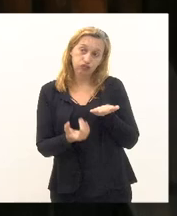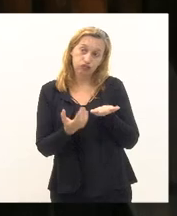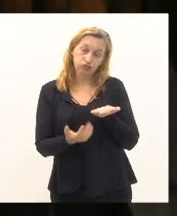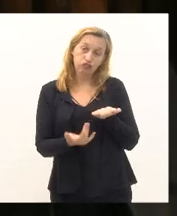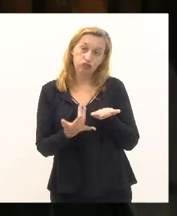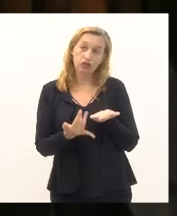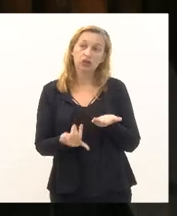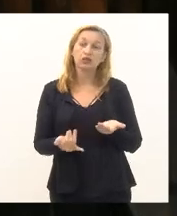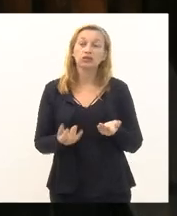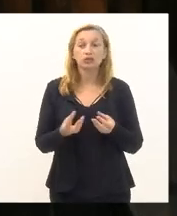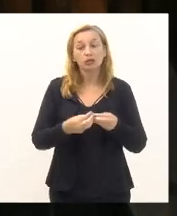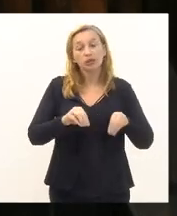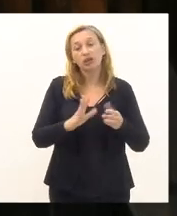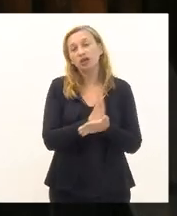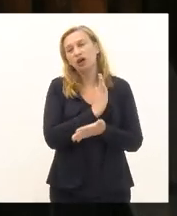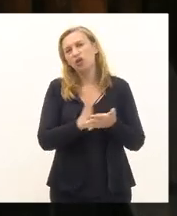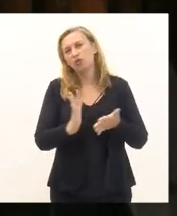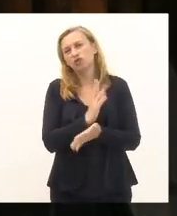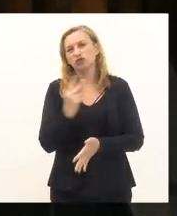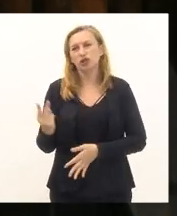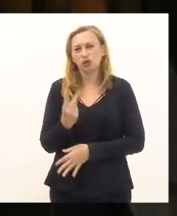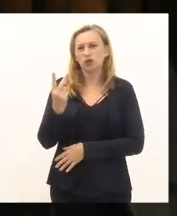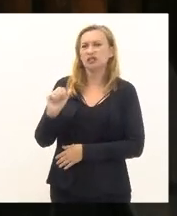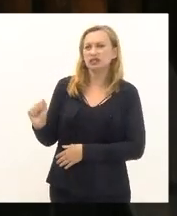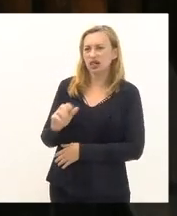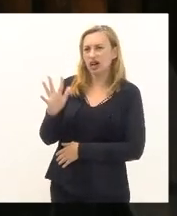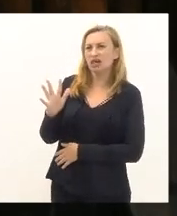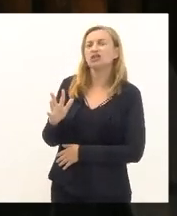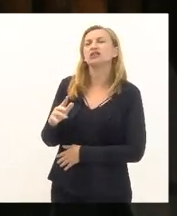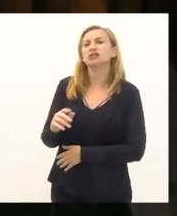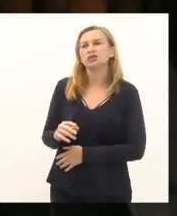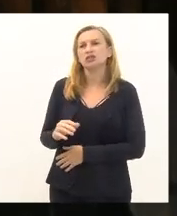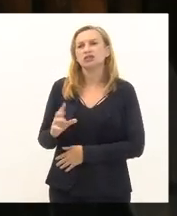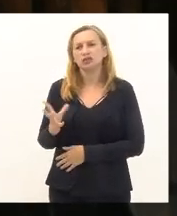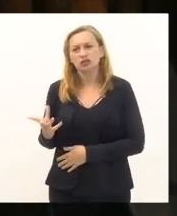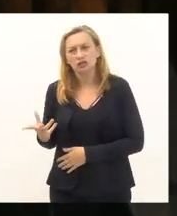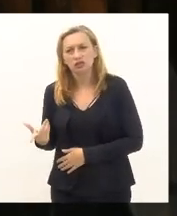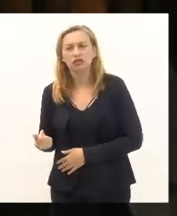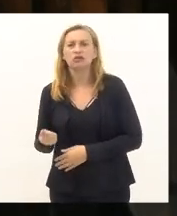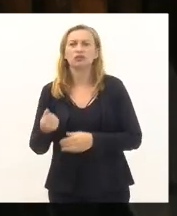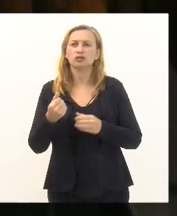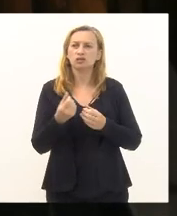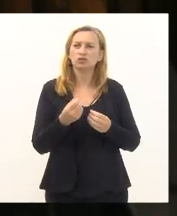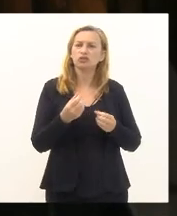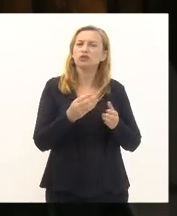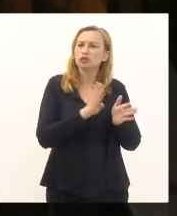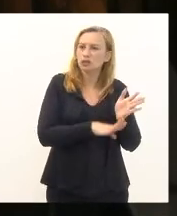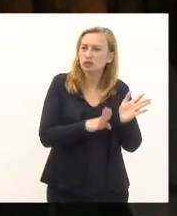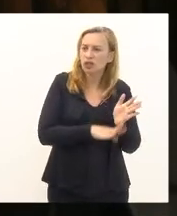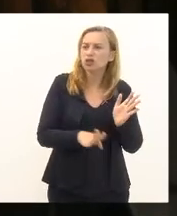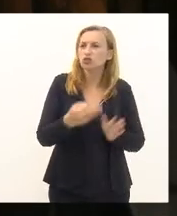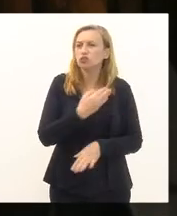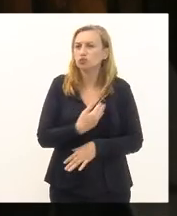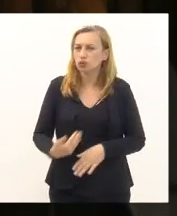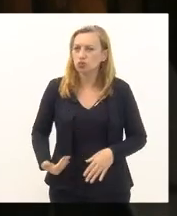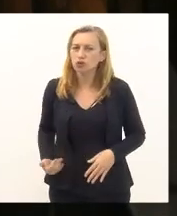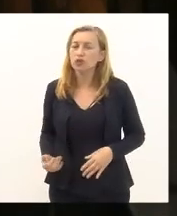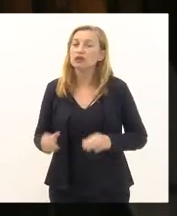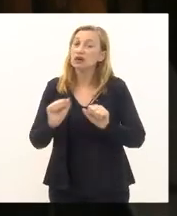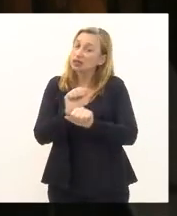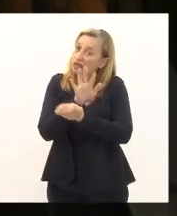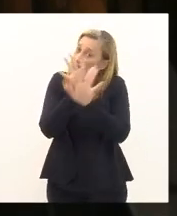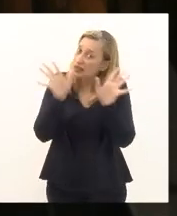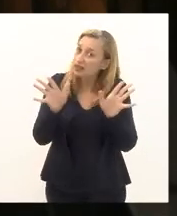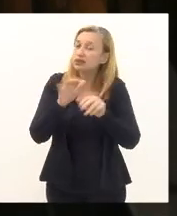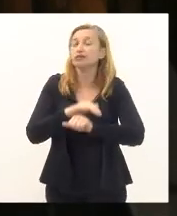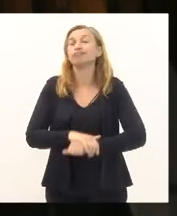ferindo alguns princípios muito caros, como a eficiência no gasto público, a economicidade, a